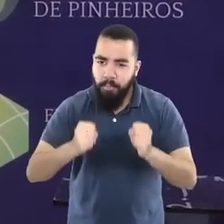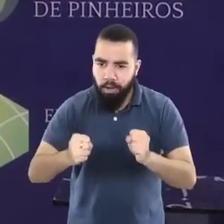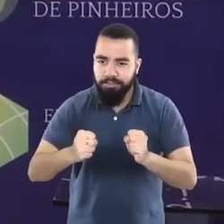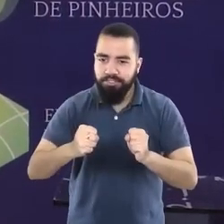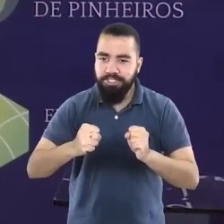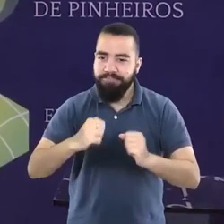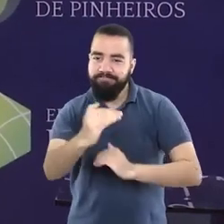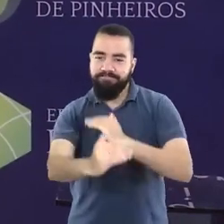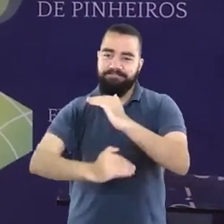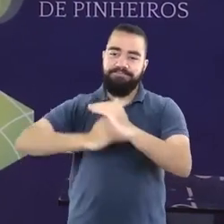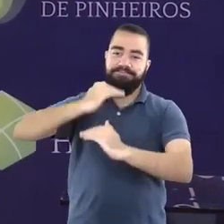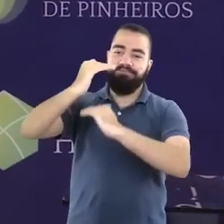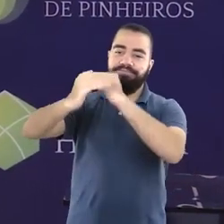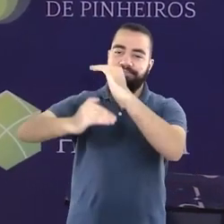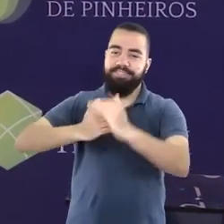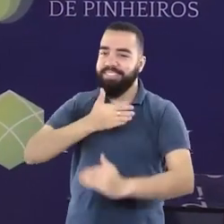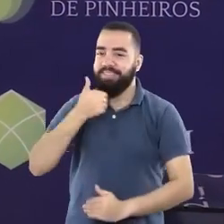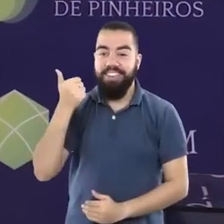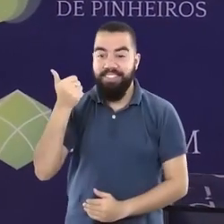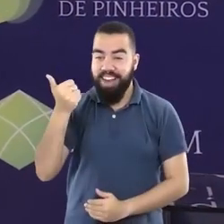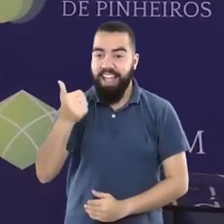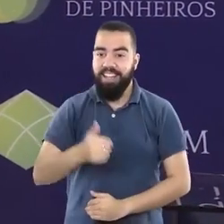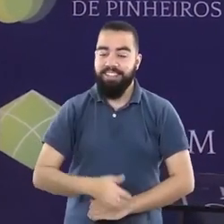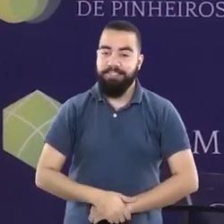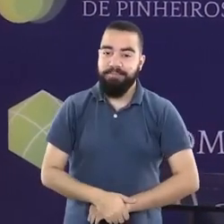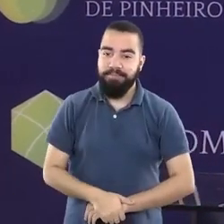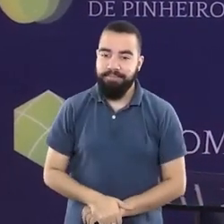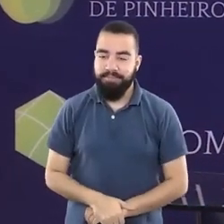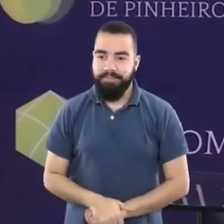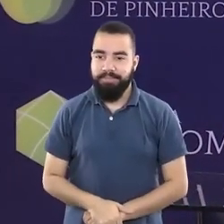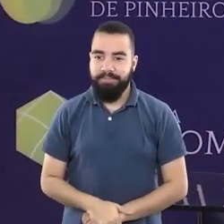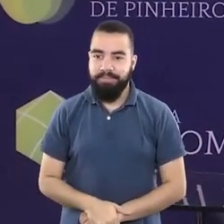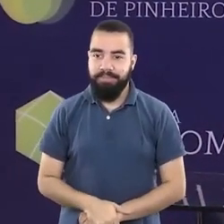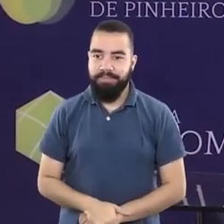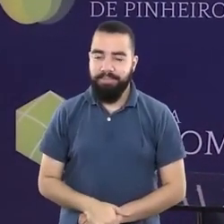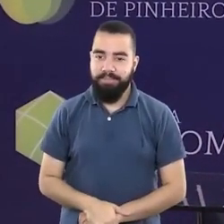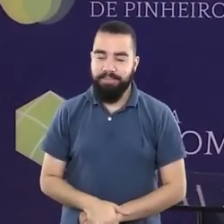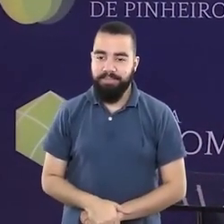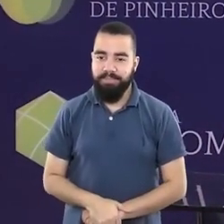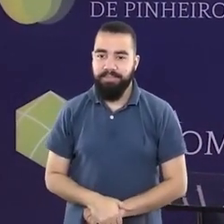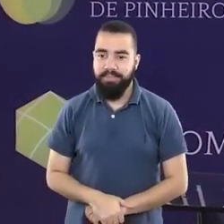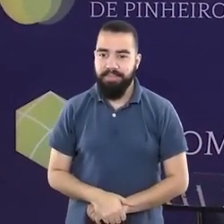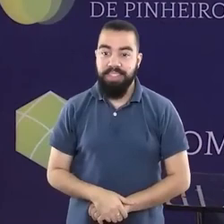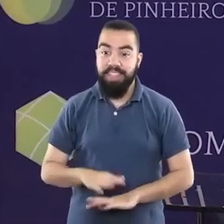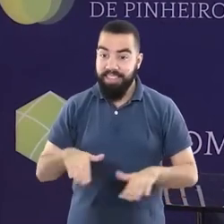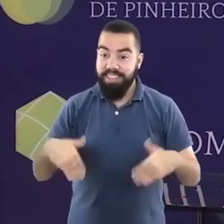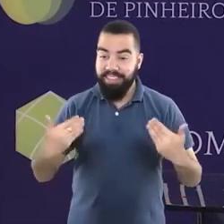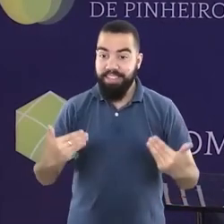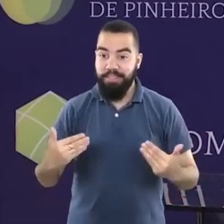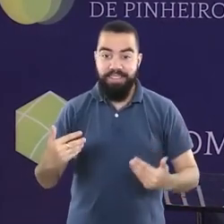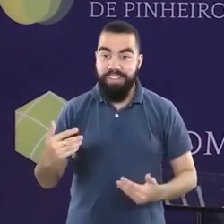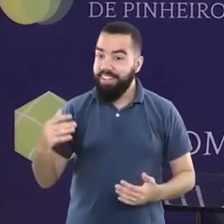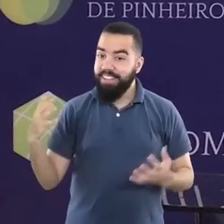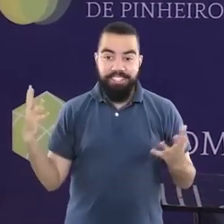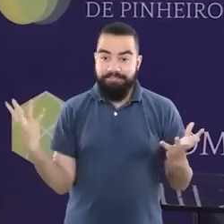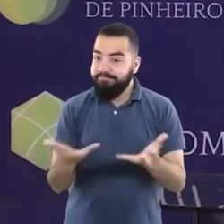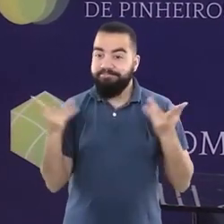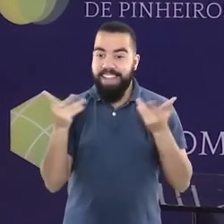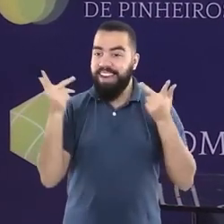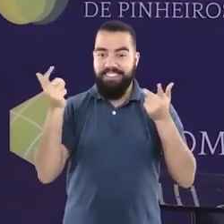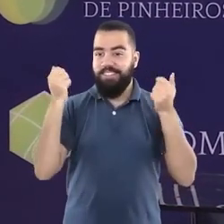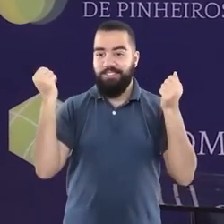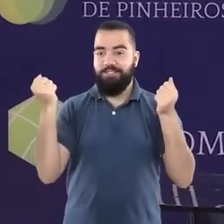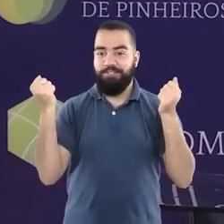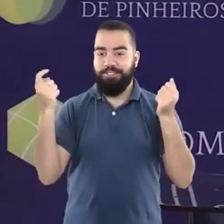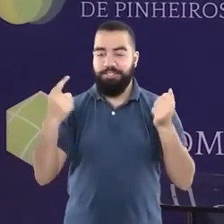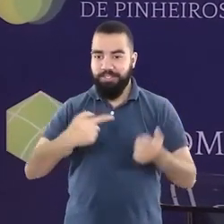filhos. Ele tinha 10, passou até 10 de novo. Eu acho isso incrível. E eu queria muito aqui que